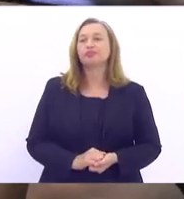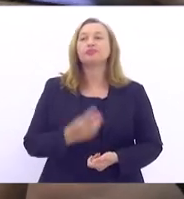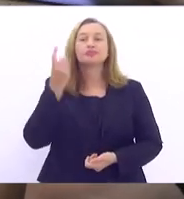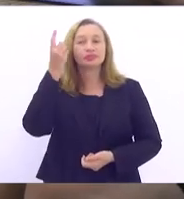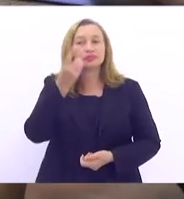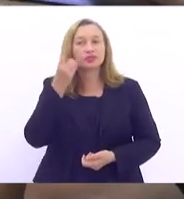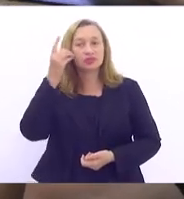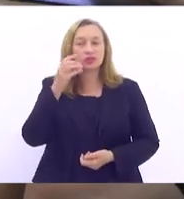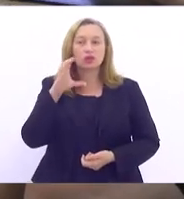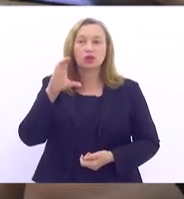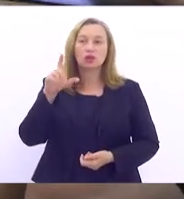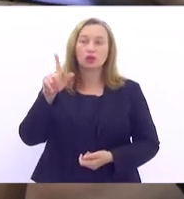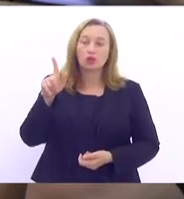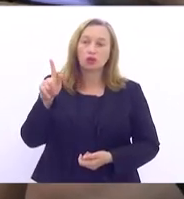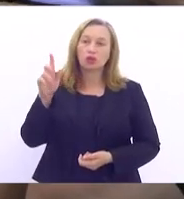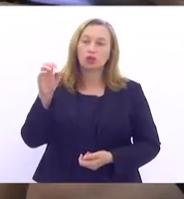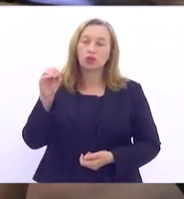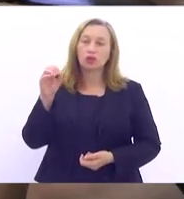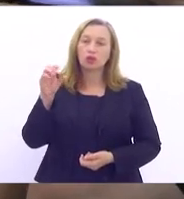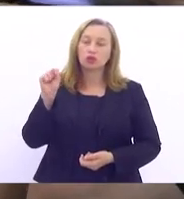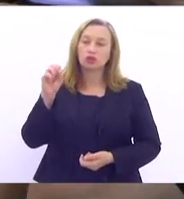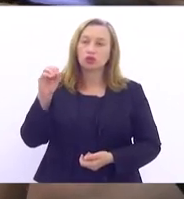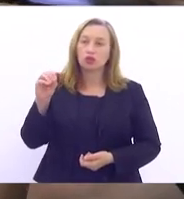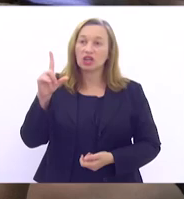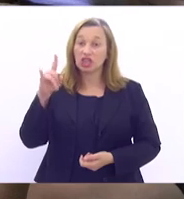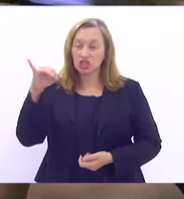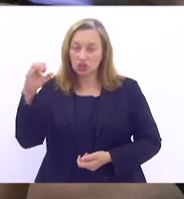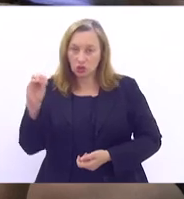deputado Cozzolino, mesmo que a gente